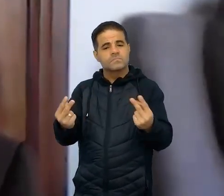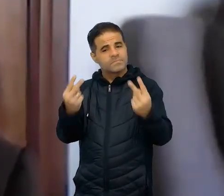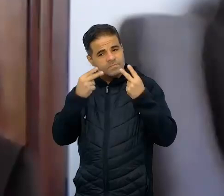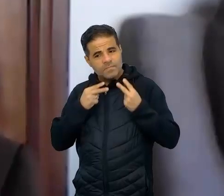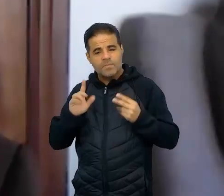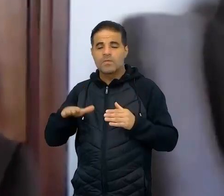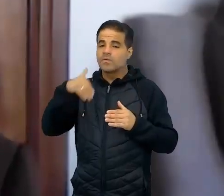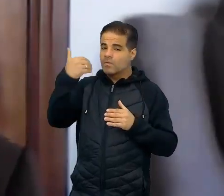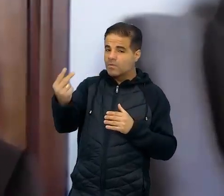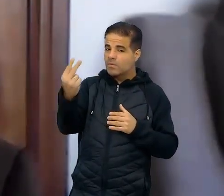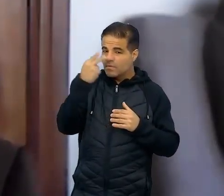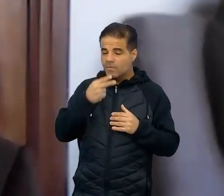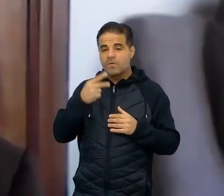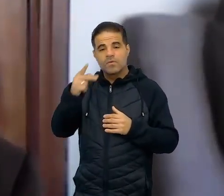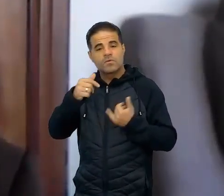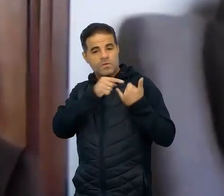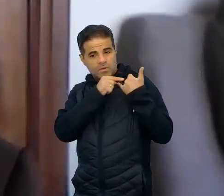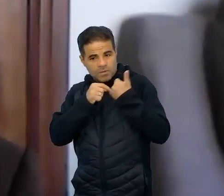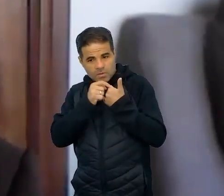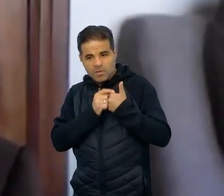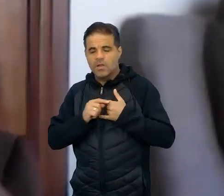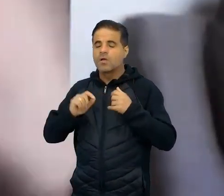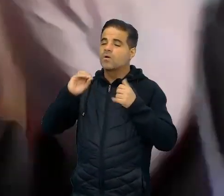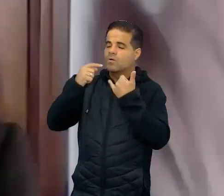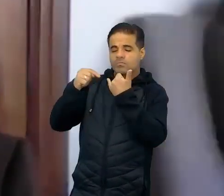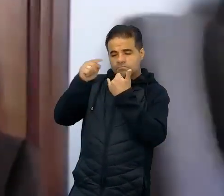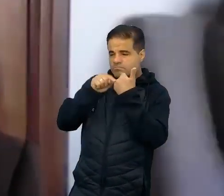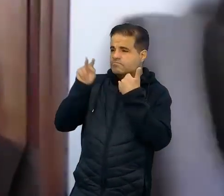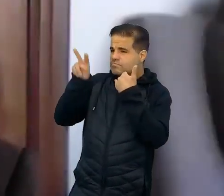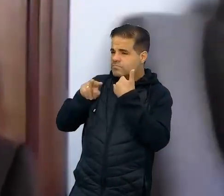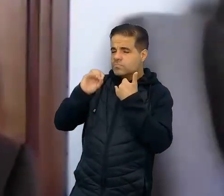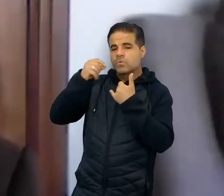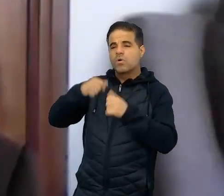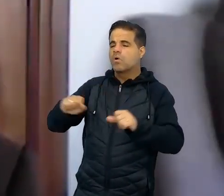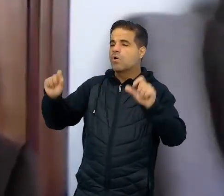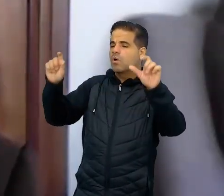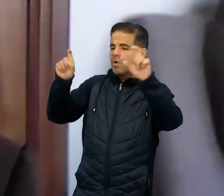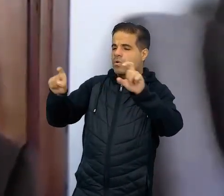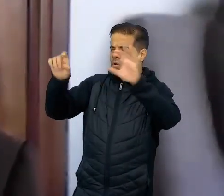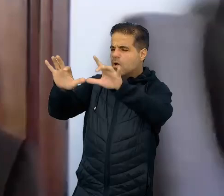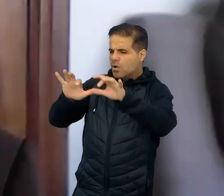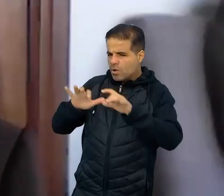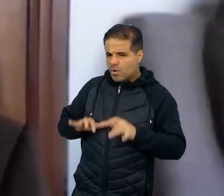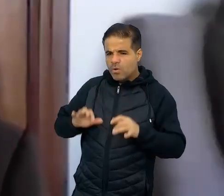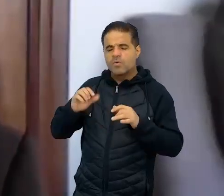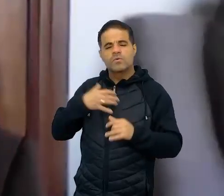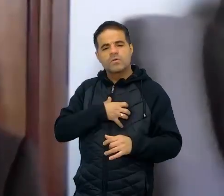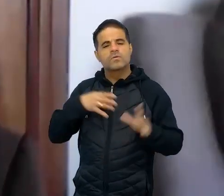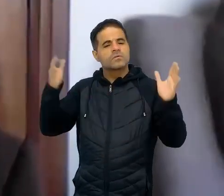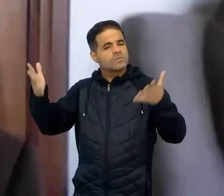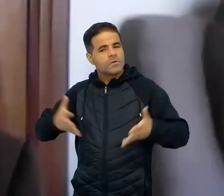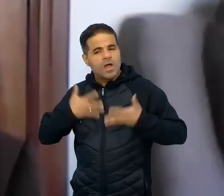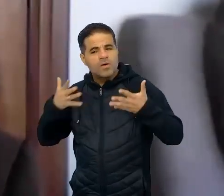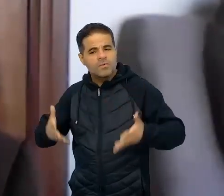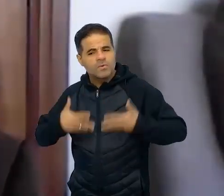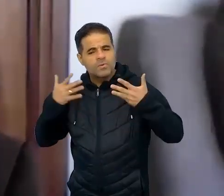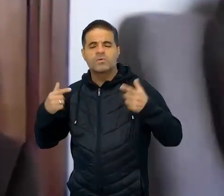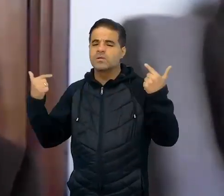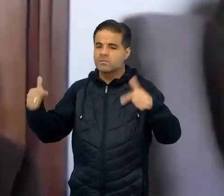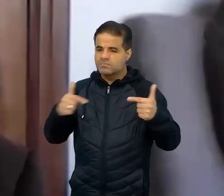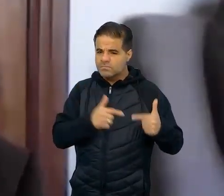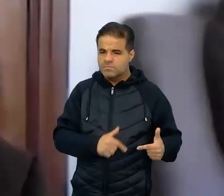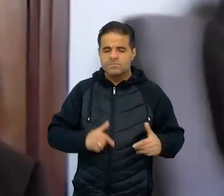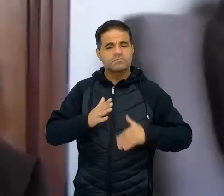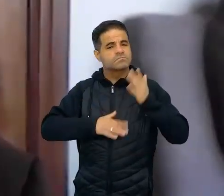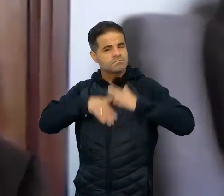aí do outro lado, né, ou do celular, pela tela do celular, ou pela tela do computador, né? Eu fico muito contente da gente poder ter